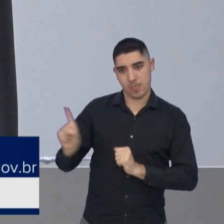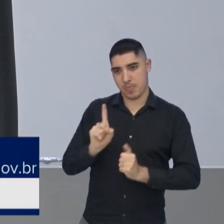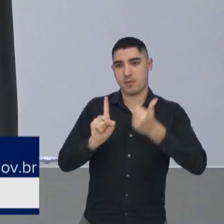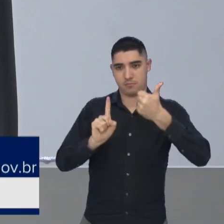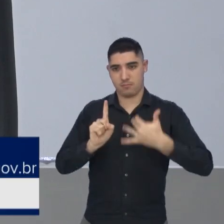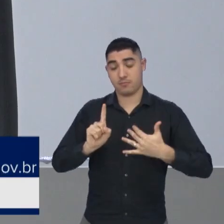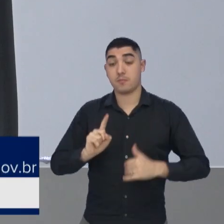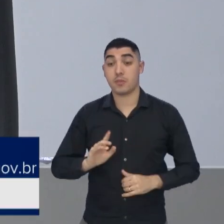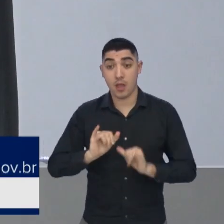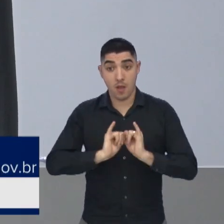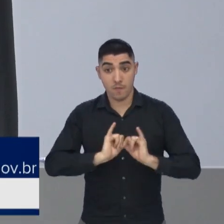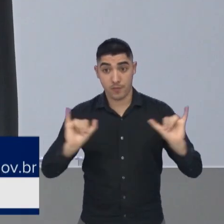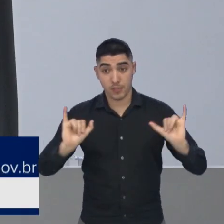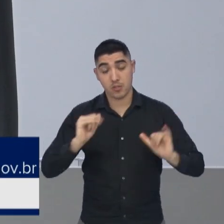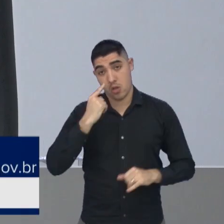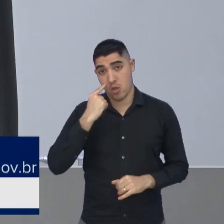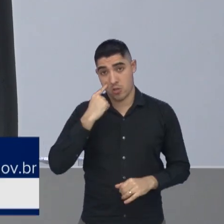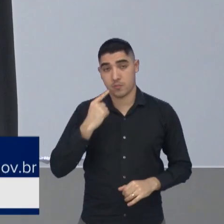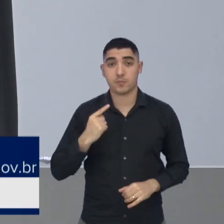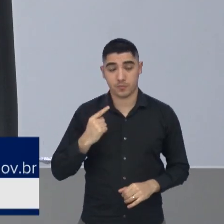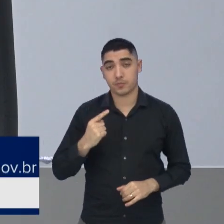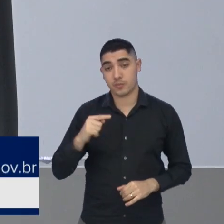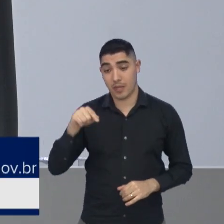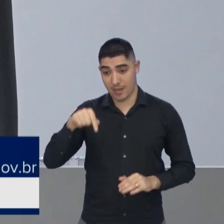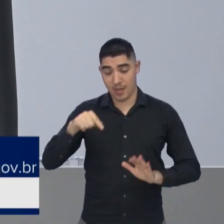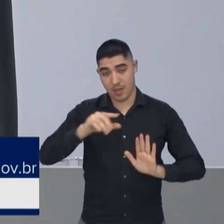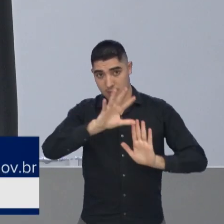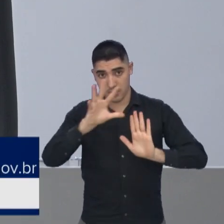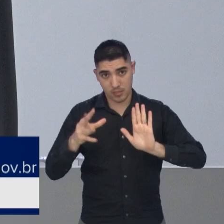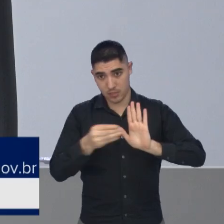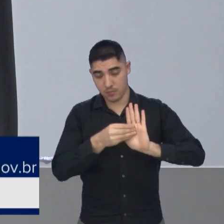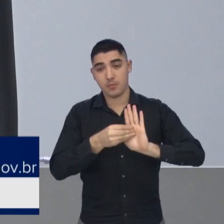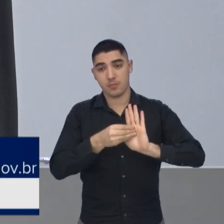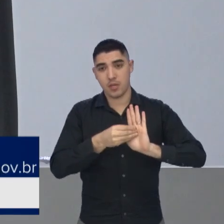Informando que os senhores vereadores que as emendas 1